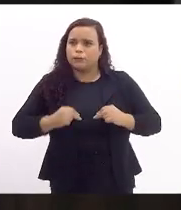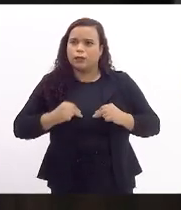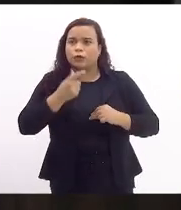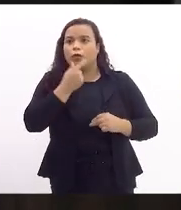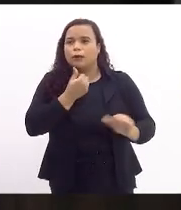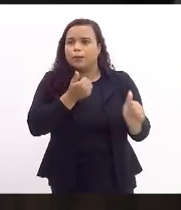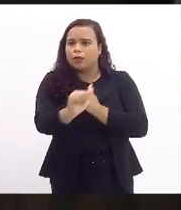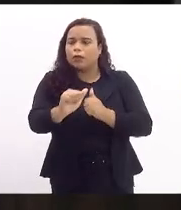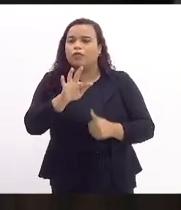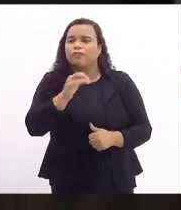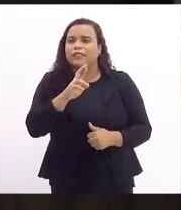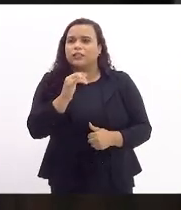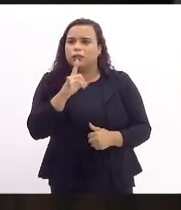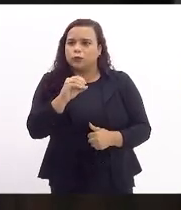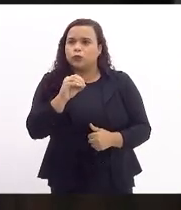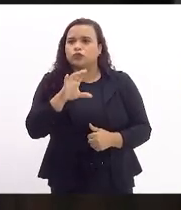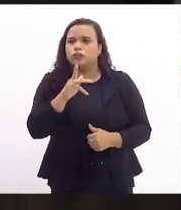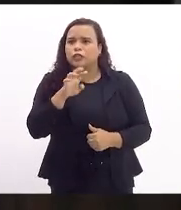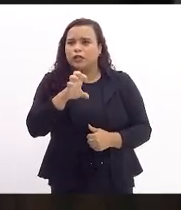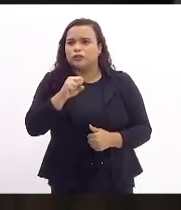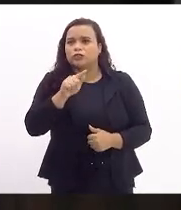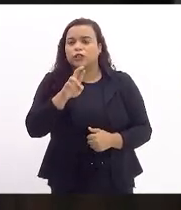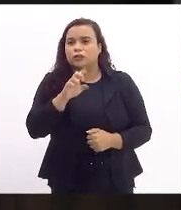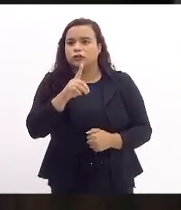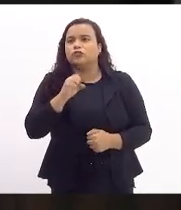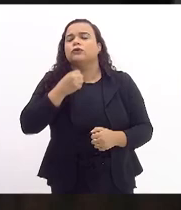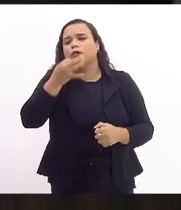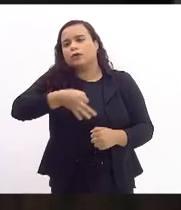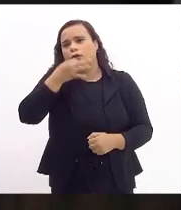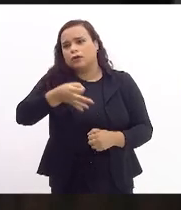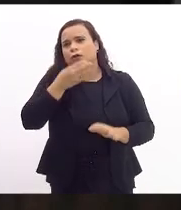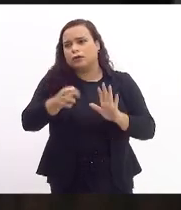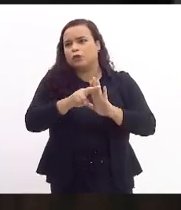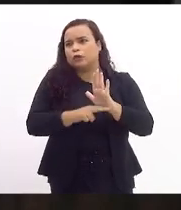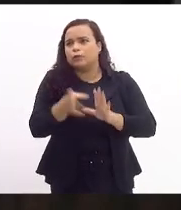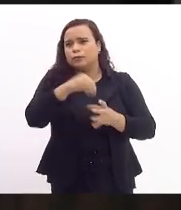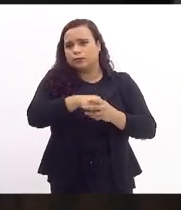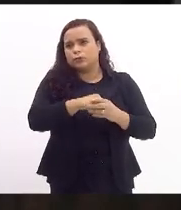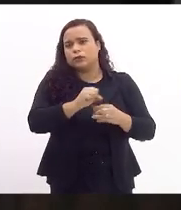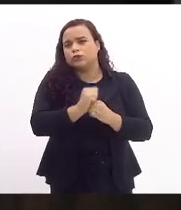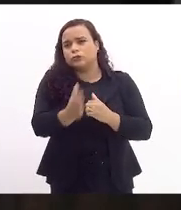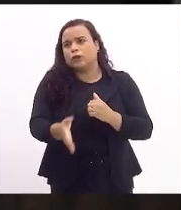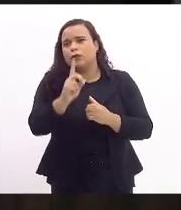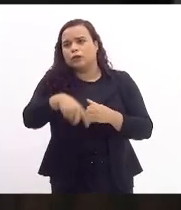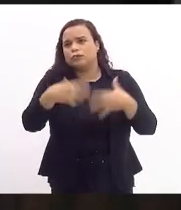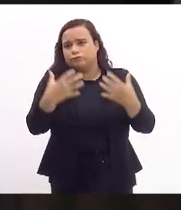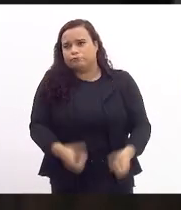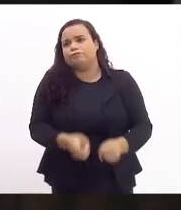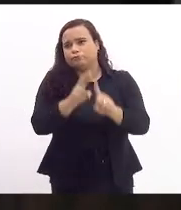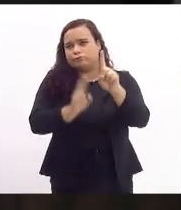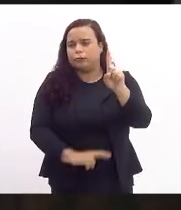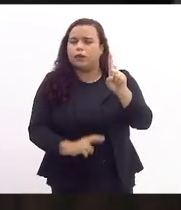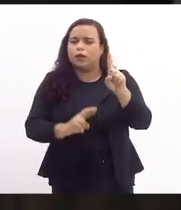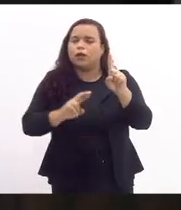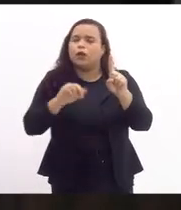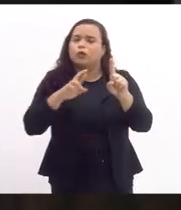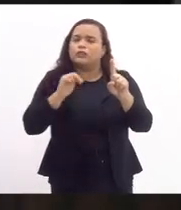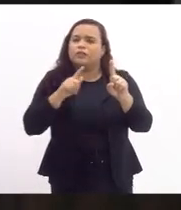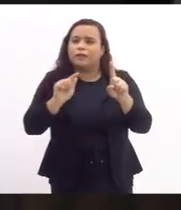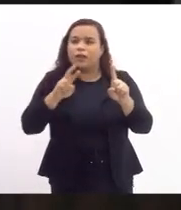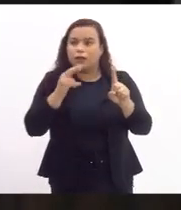Frederico Chaves Guedes parecer da comissão de normas internas e proposições externas favorável relator Deputado rosenverg Reis